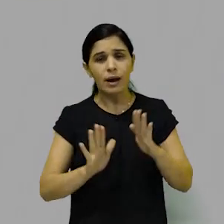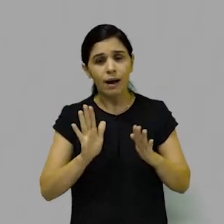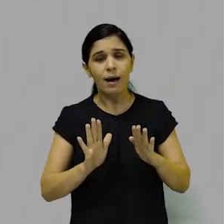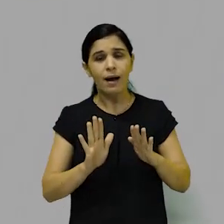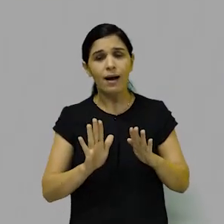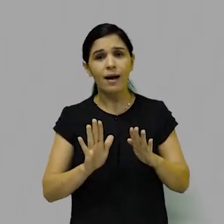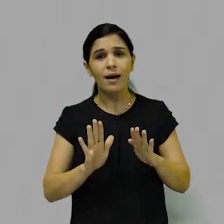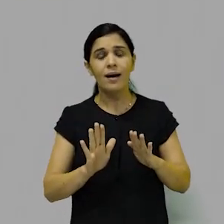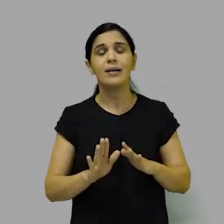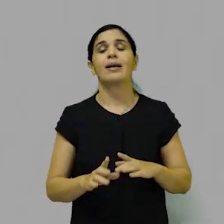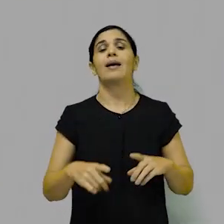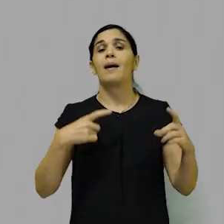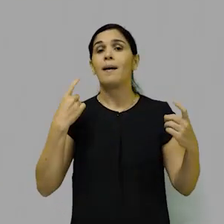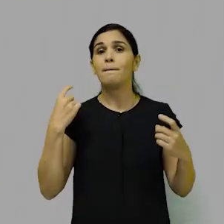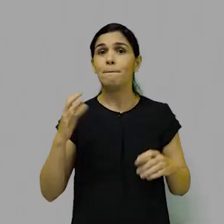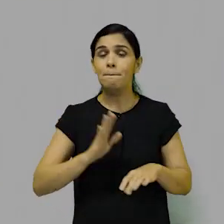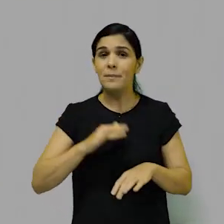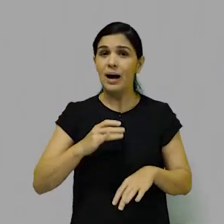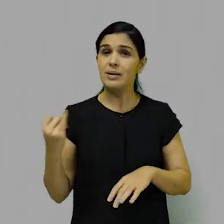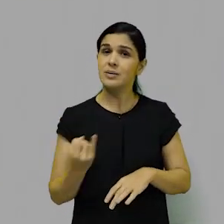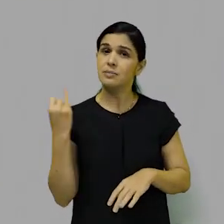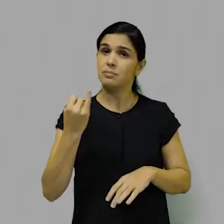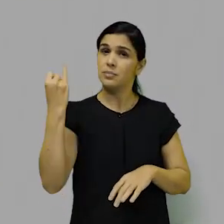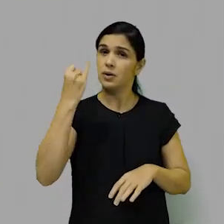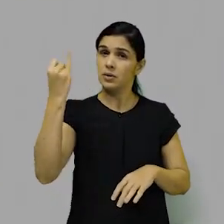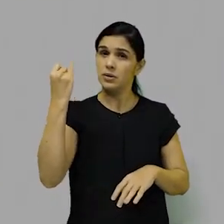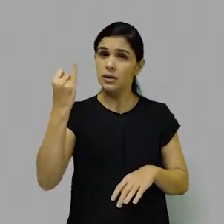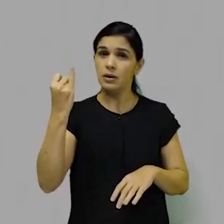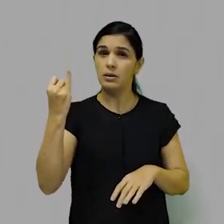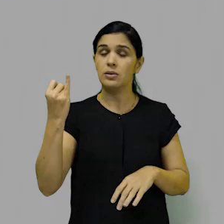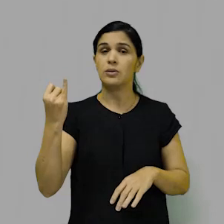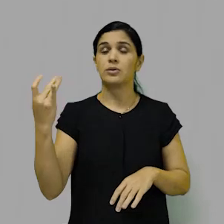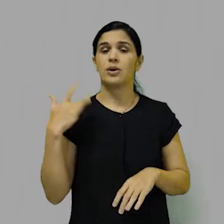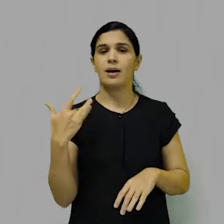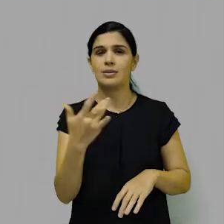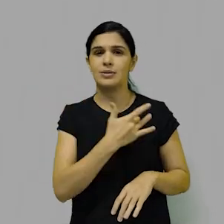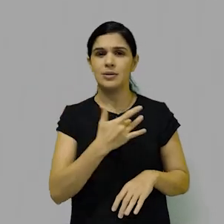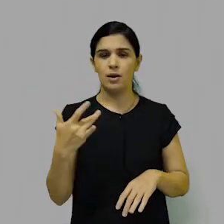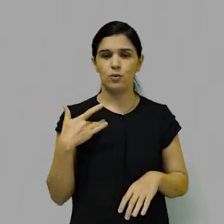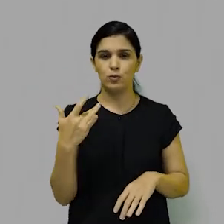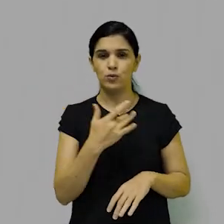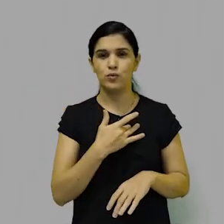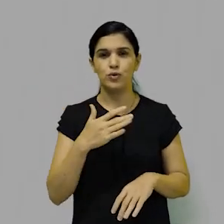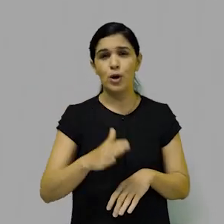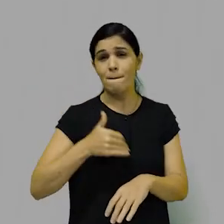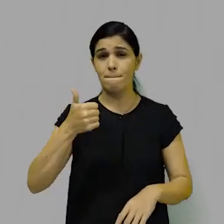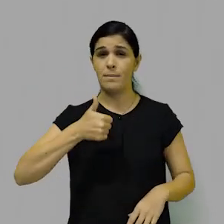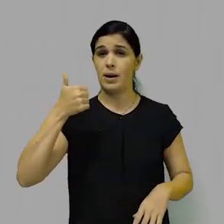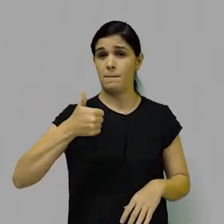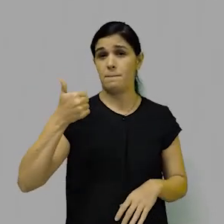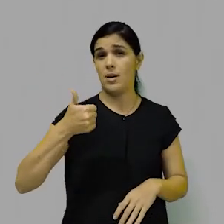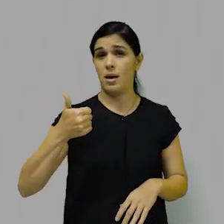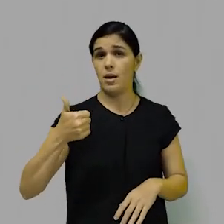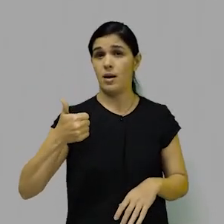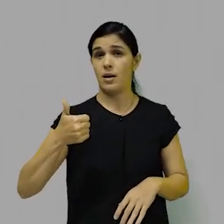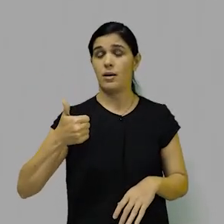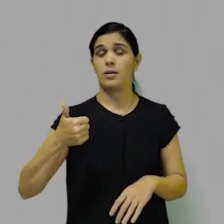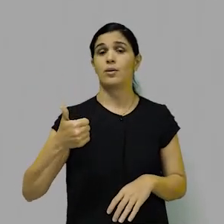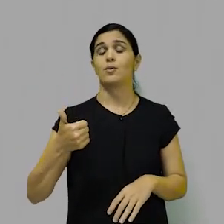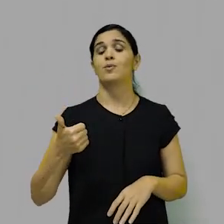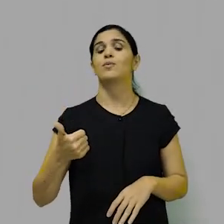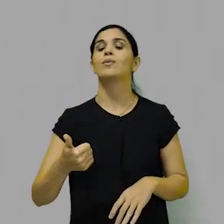Depois, quem sabe, um ganho estético, mas a saúde tem que vir em primeiro lugar. Está aqui, ó, o indivíduo aplicando um